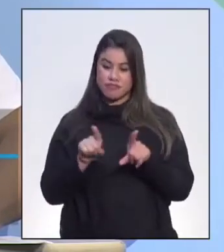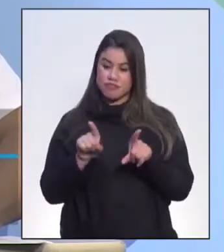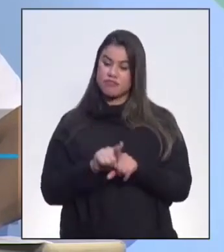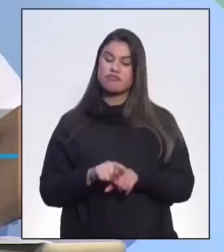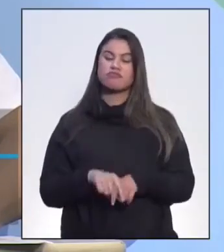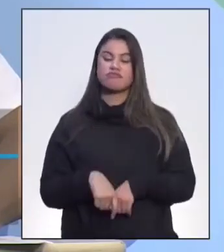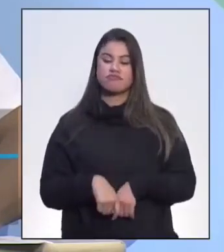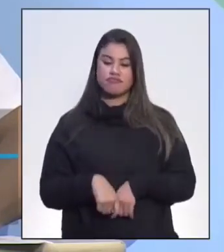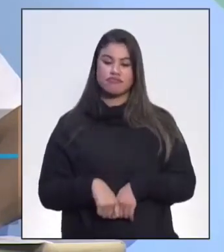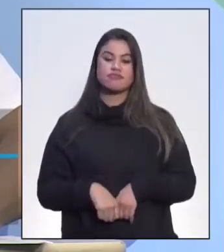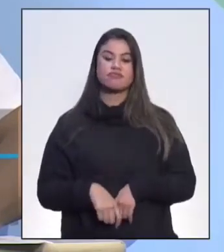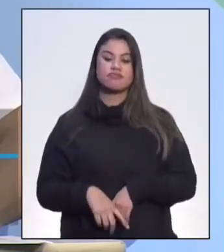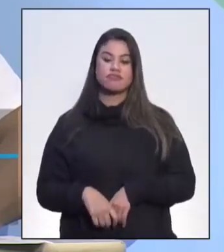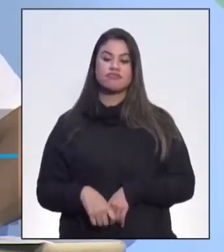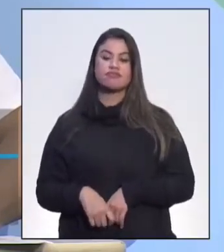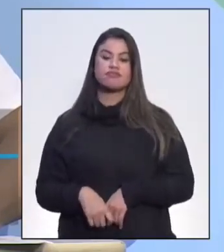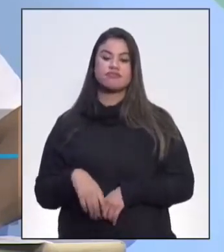Edjoel.